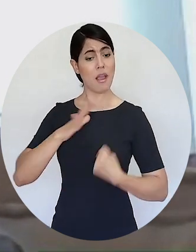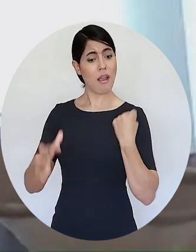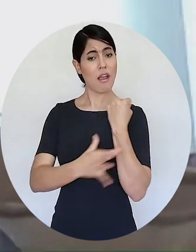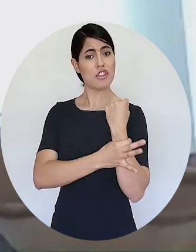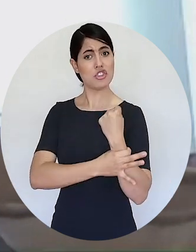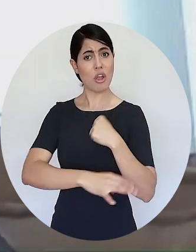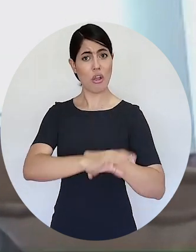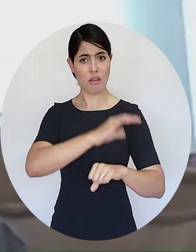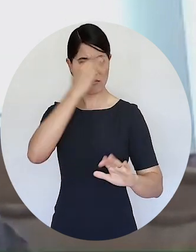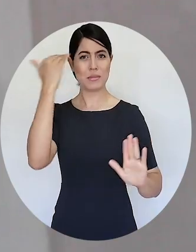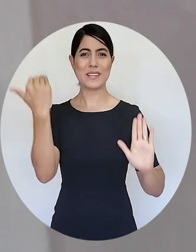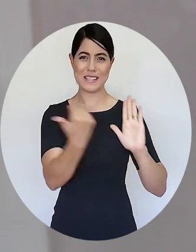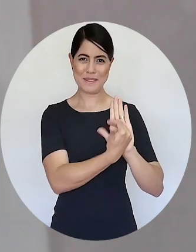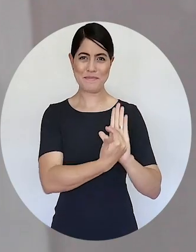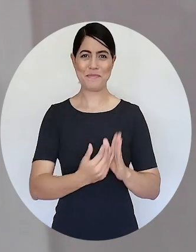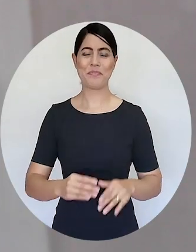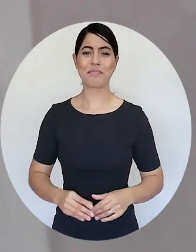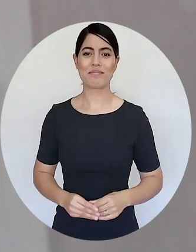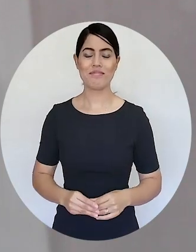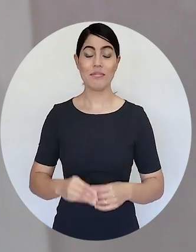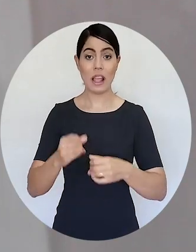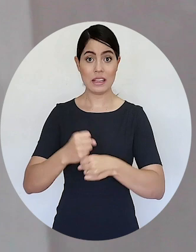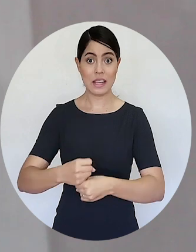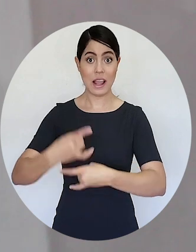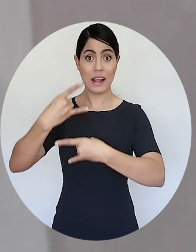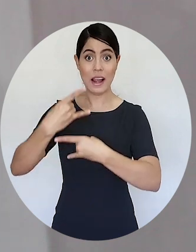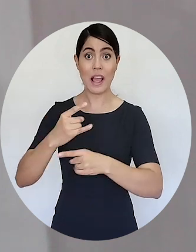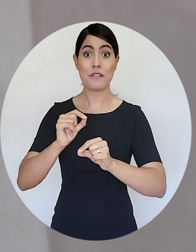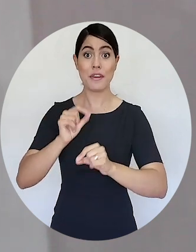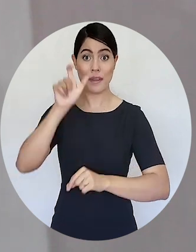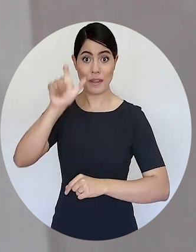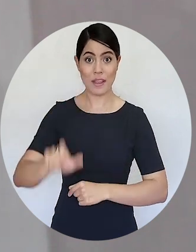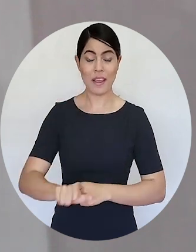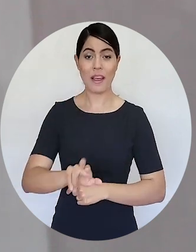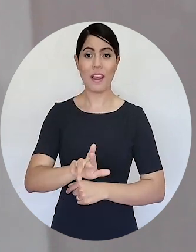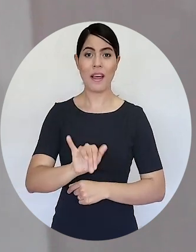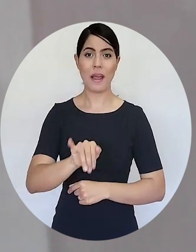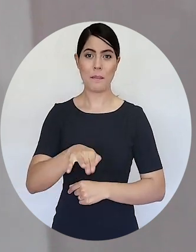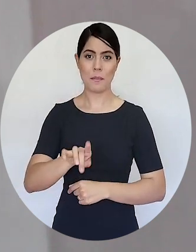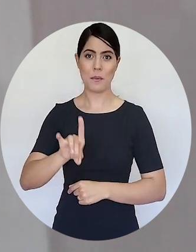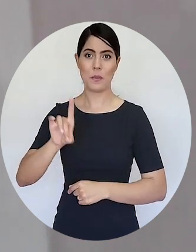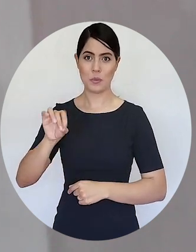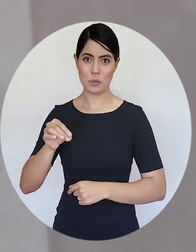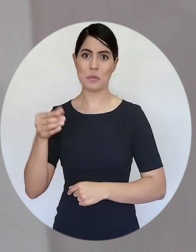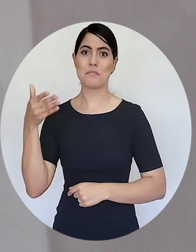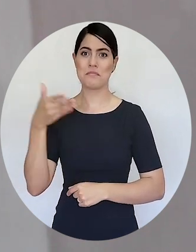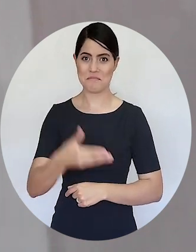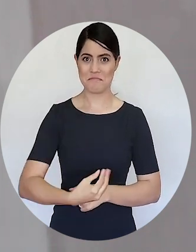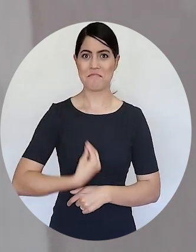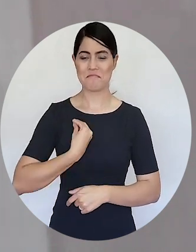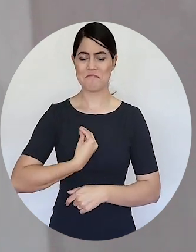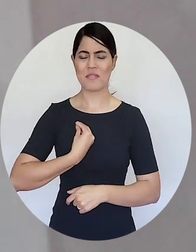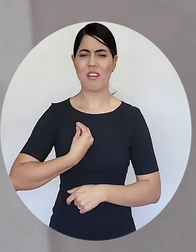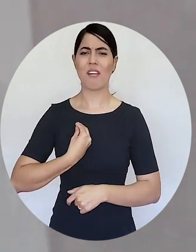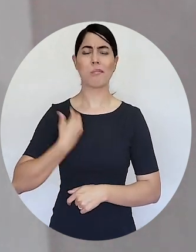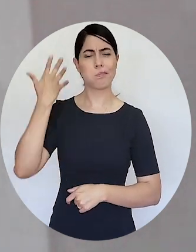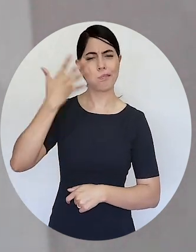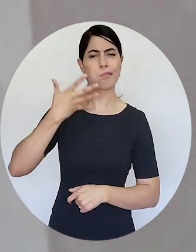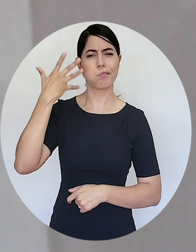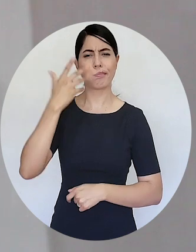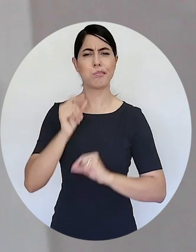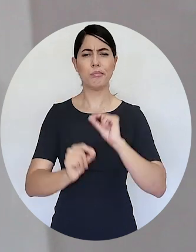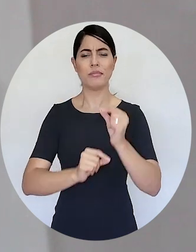garantias constitucionais. Também durante a live, Raimundo Cândido Júnior, presidente da OAB Minas Gerais, relembrou